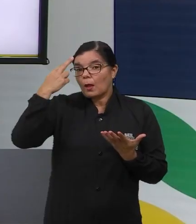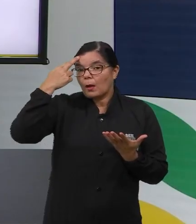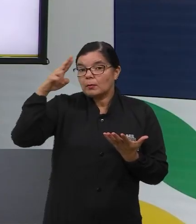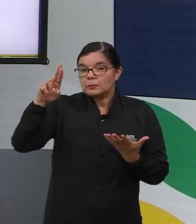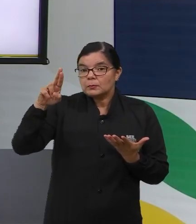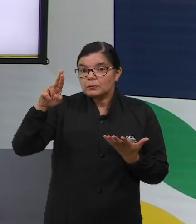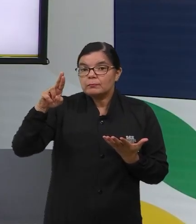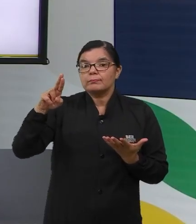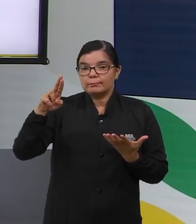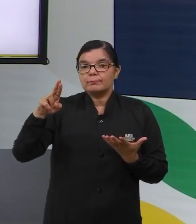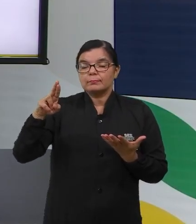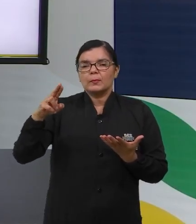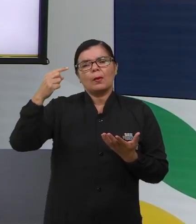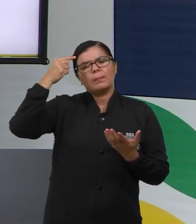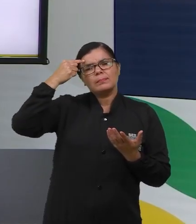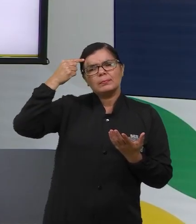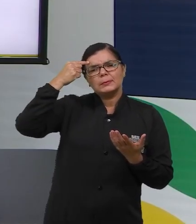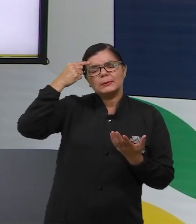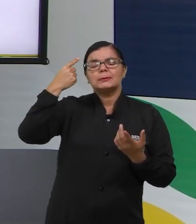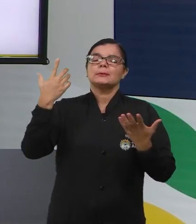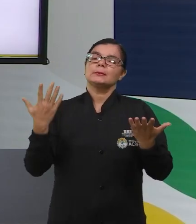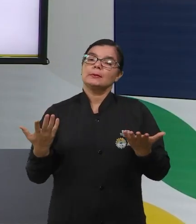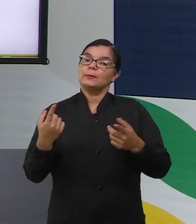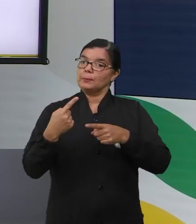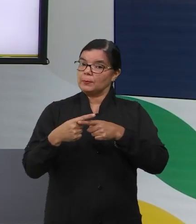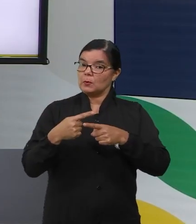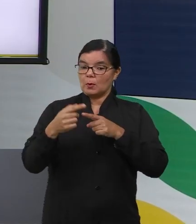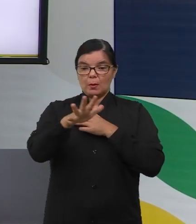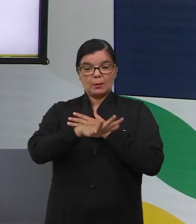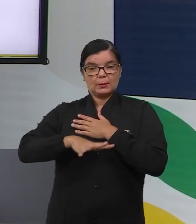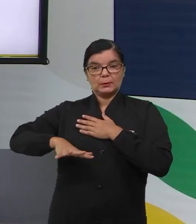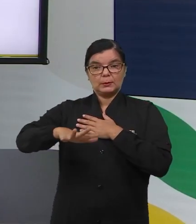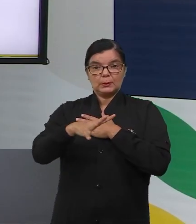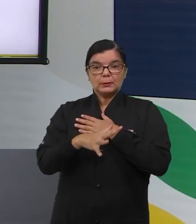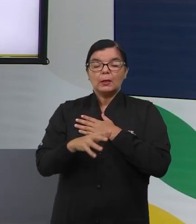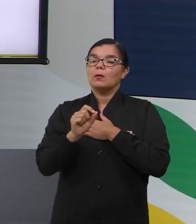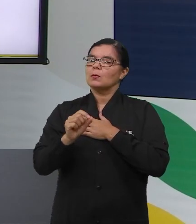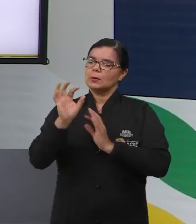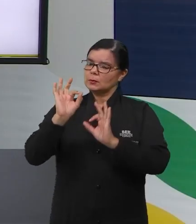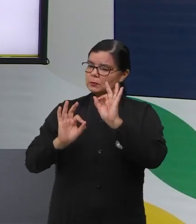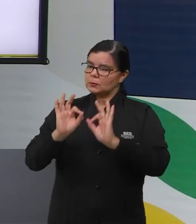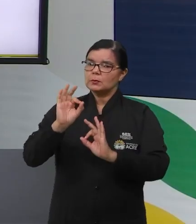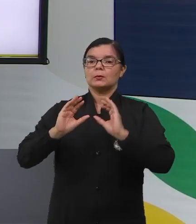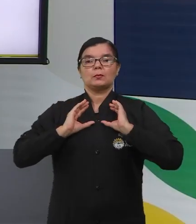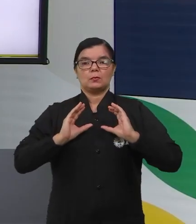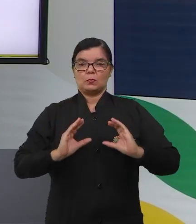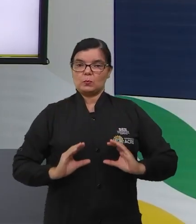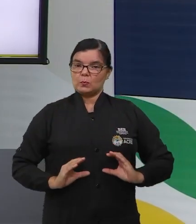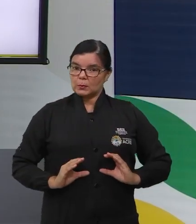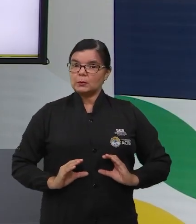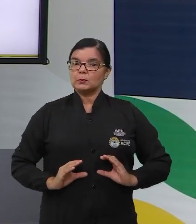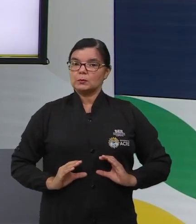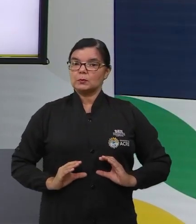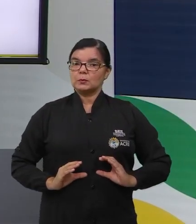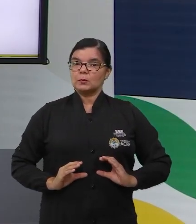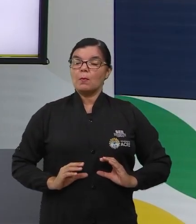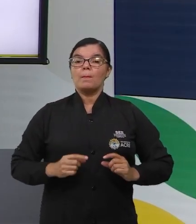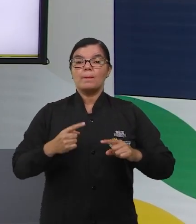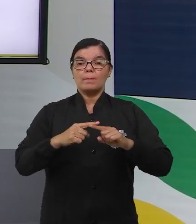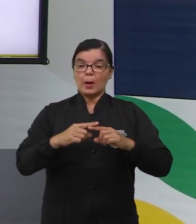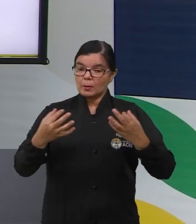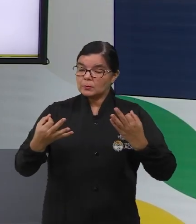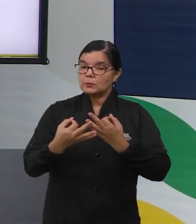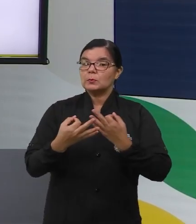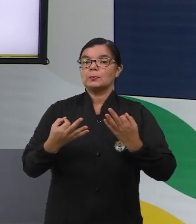racional, né? Pensar, porque de forma geral a gente está construindo um cidadão pleno de si, porque ele